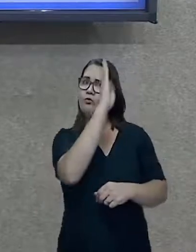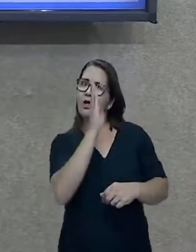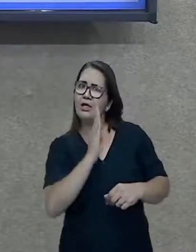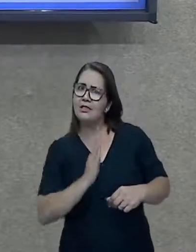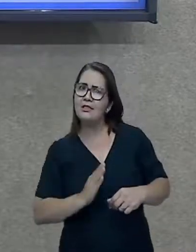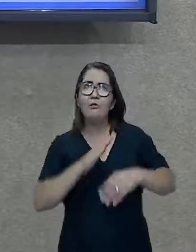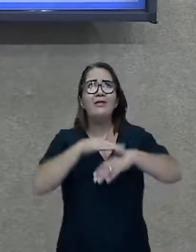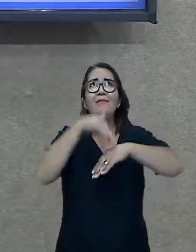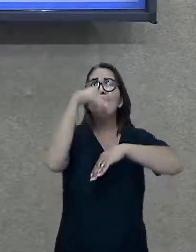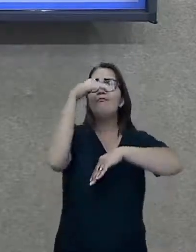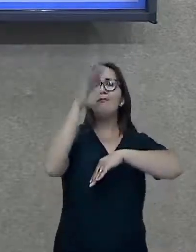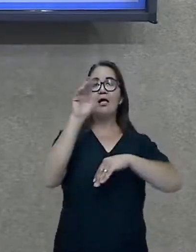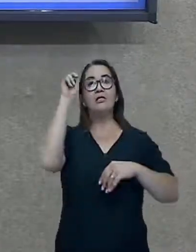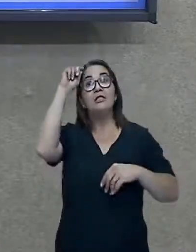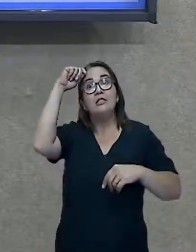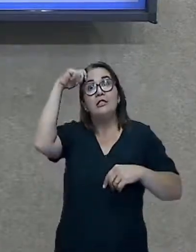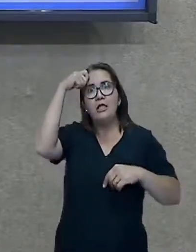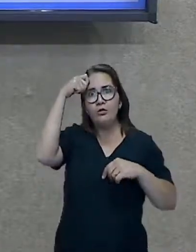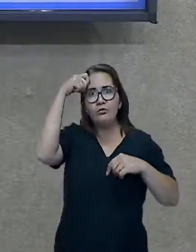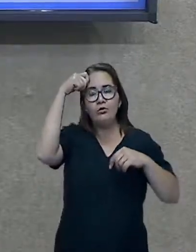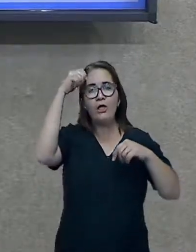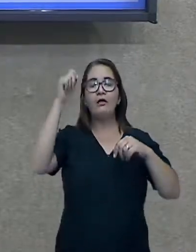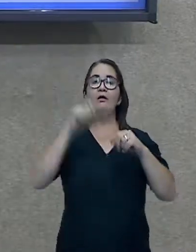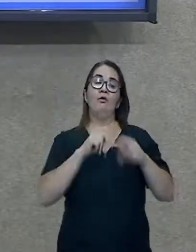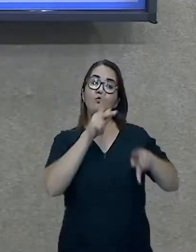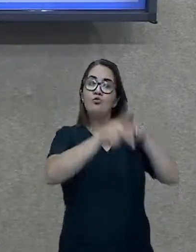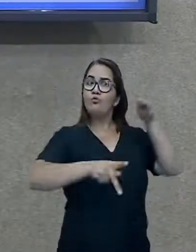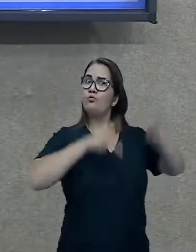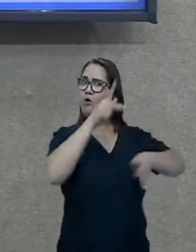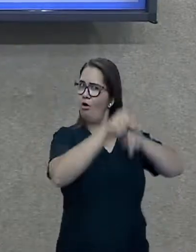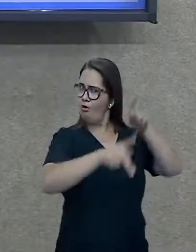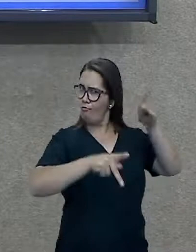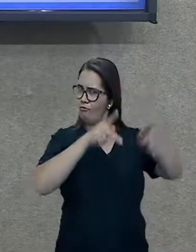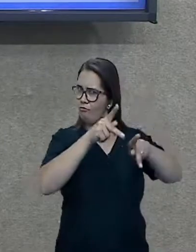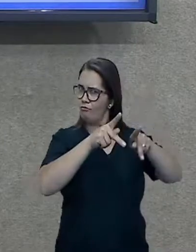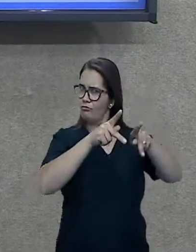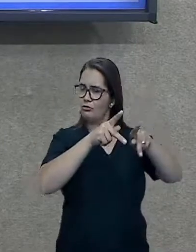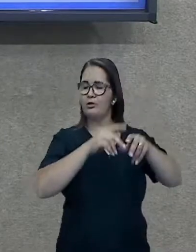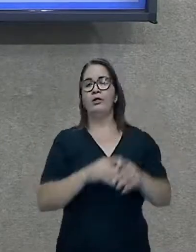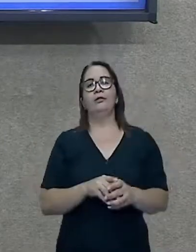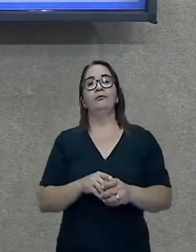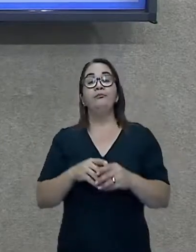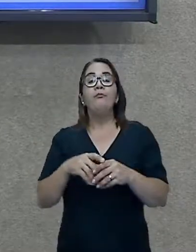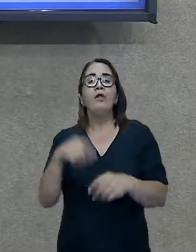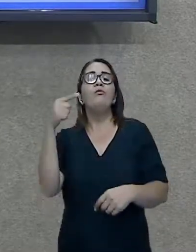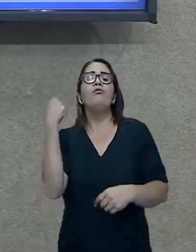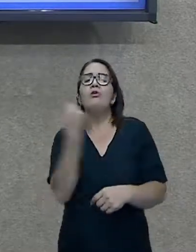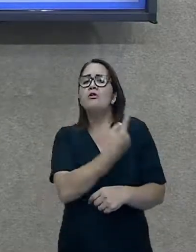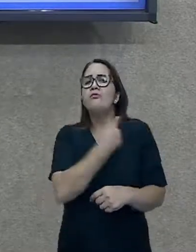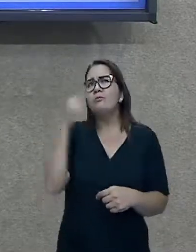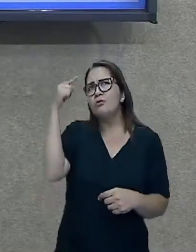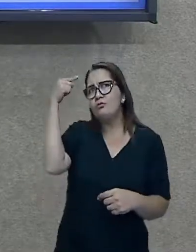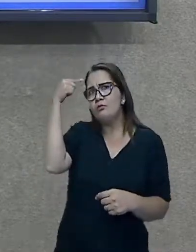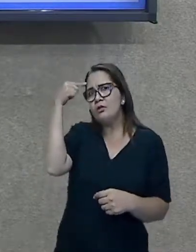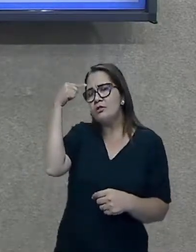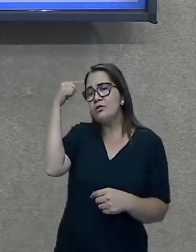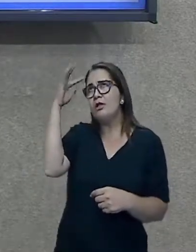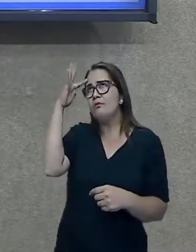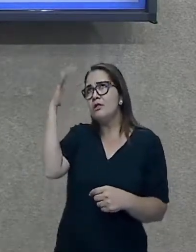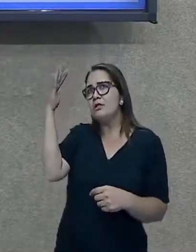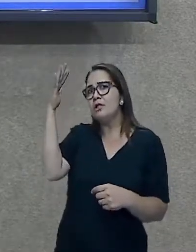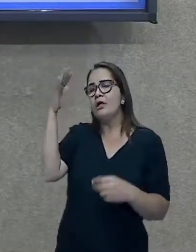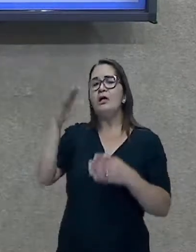inferior apenas à Nigéria, na África. Vamos parar um pouco para pensar. De